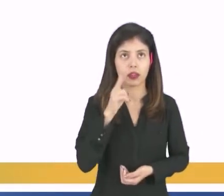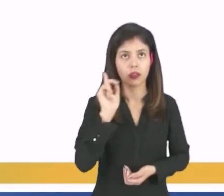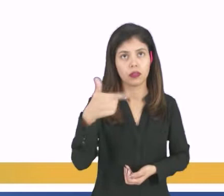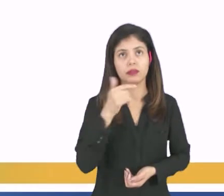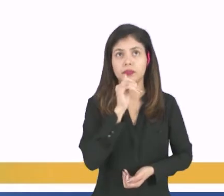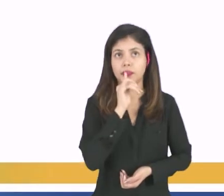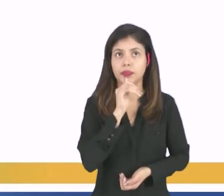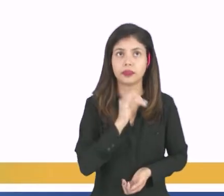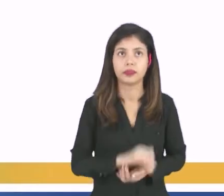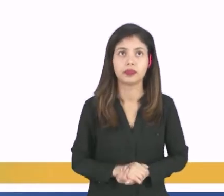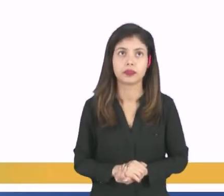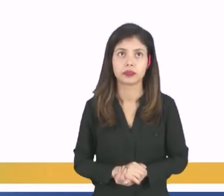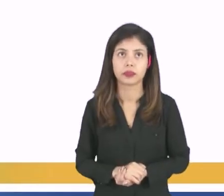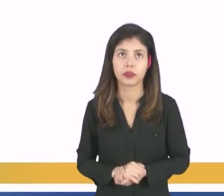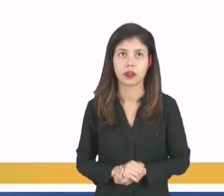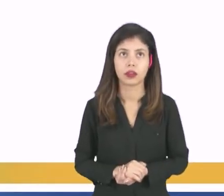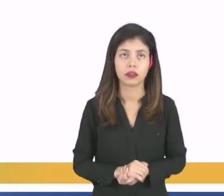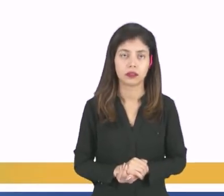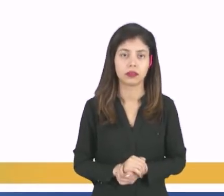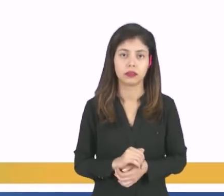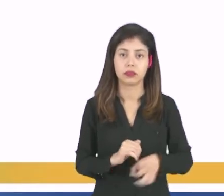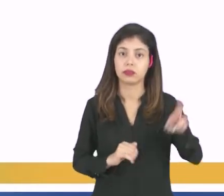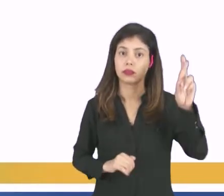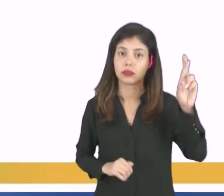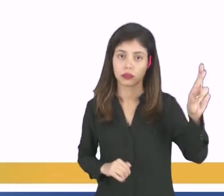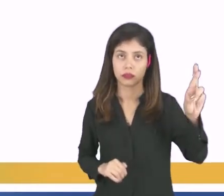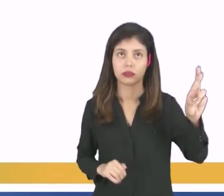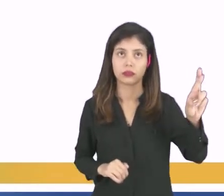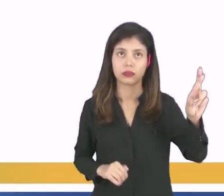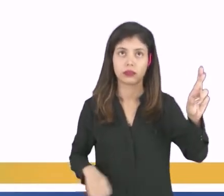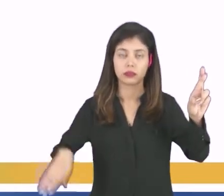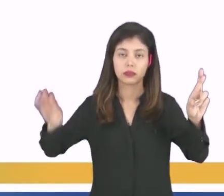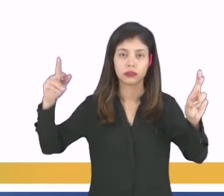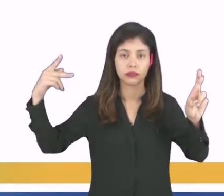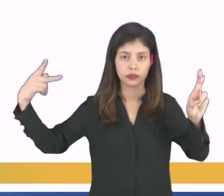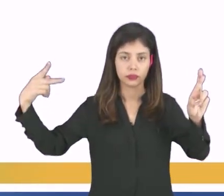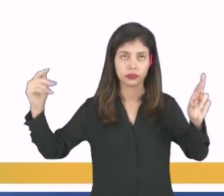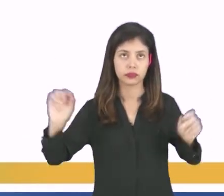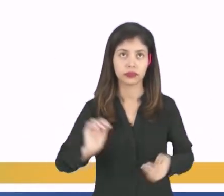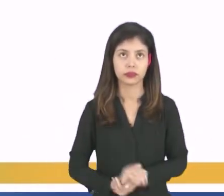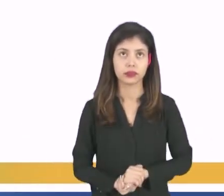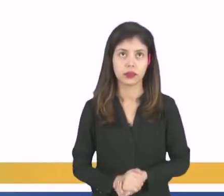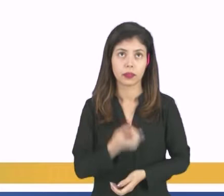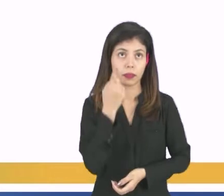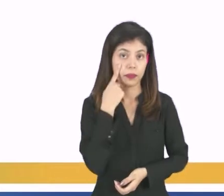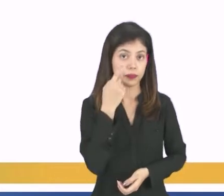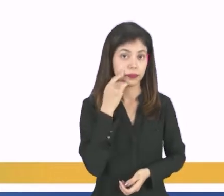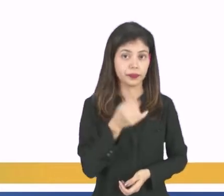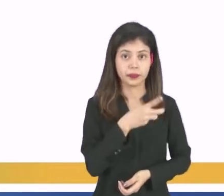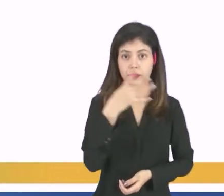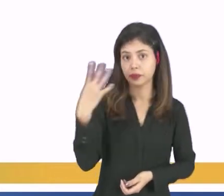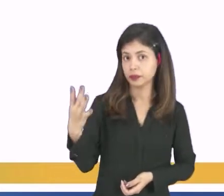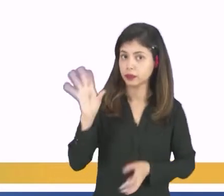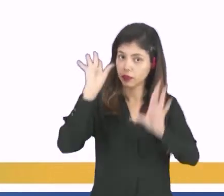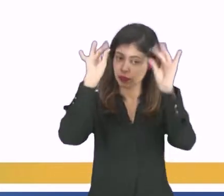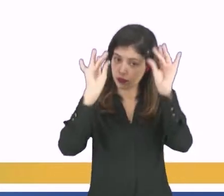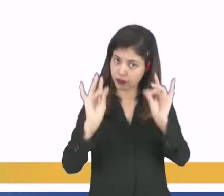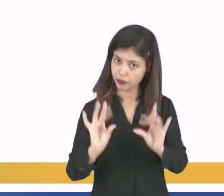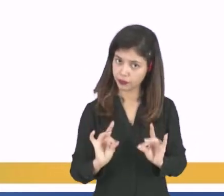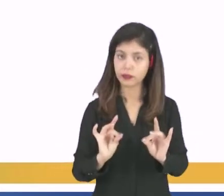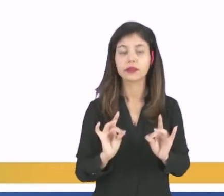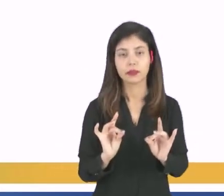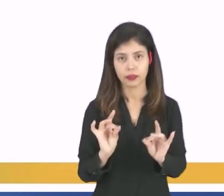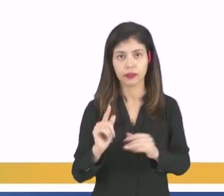outro exemplo. Nós temos aqui lado dos reagentes, lado dos produtos. Então, nós vamos contar a quantidade